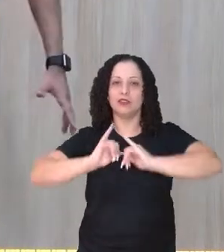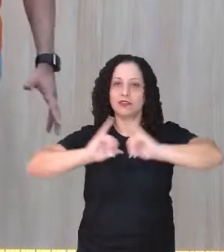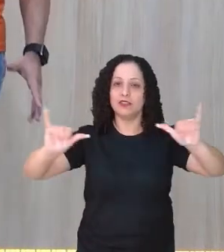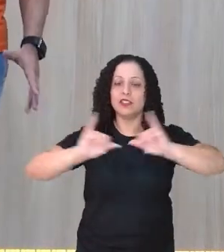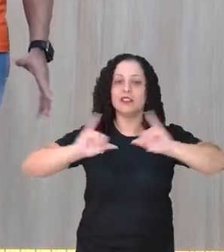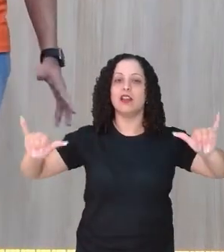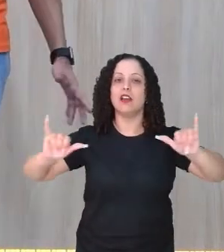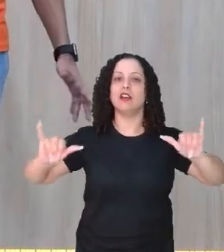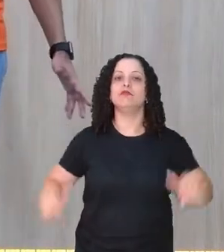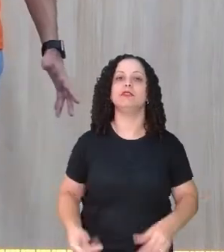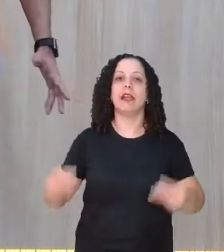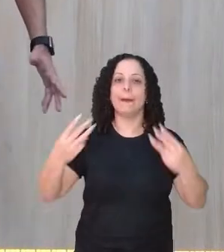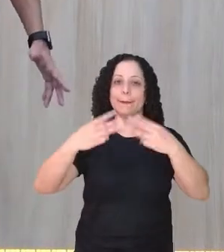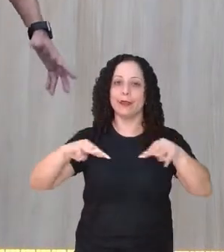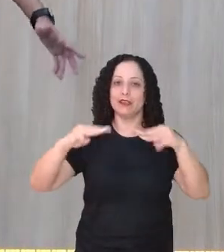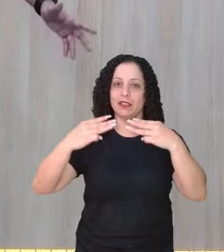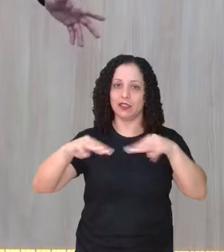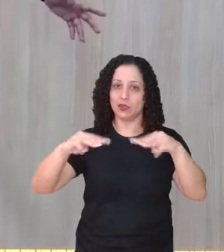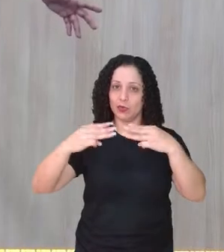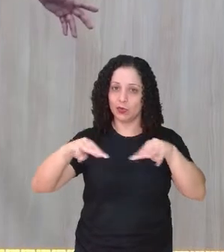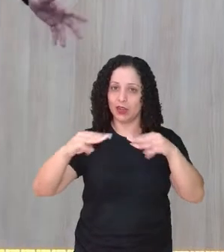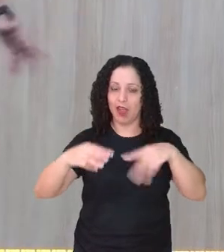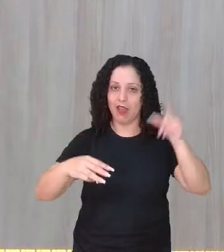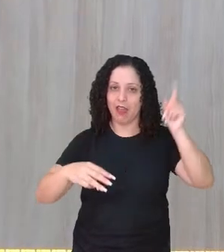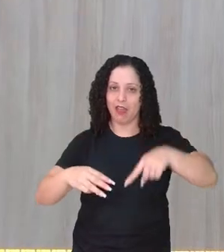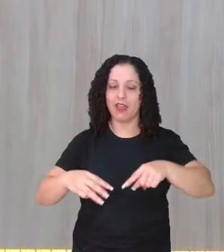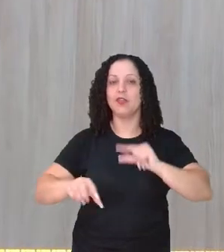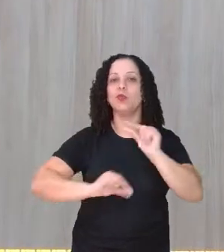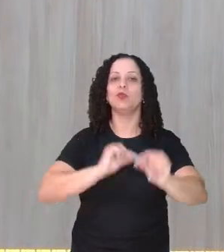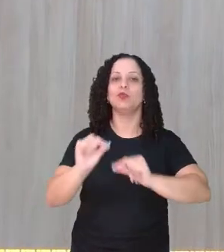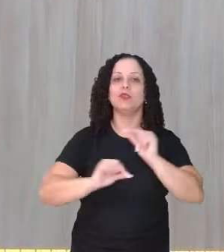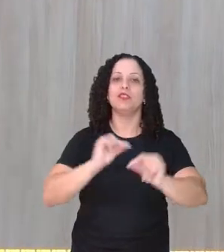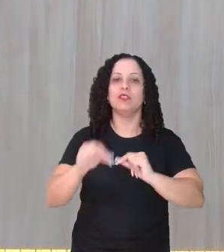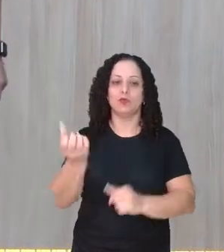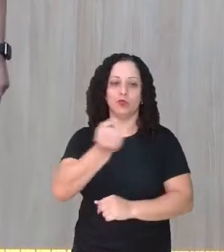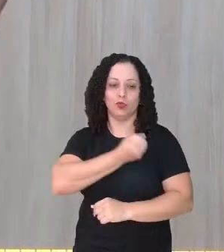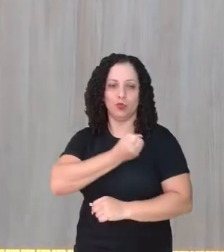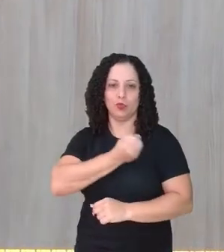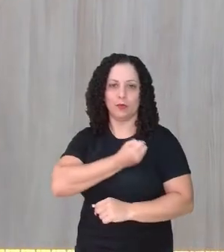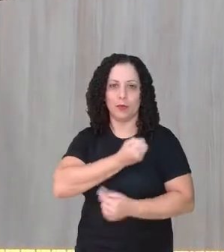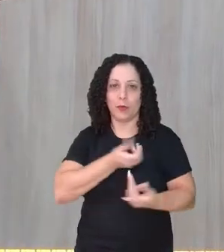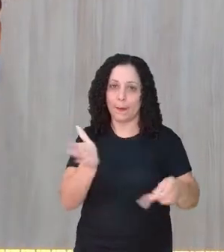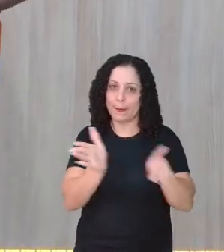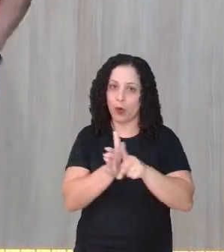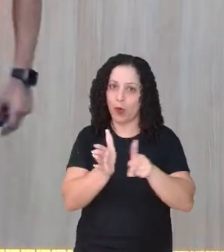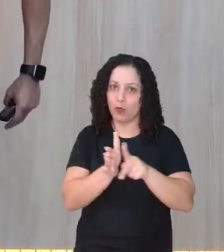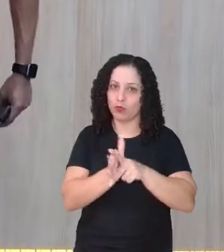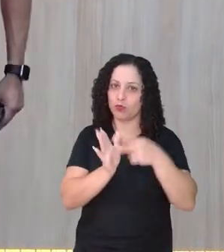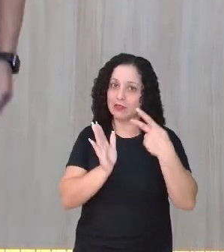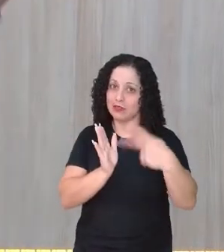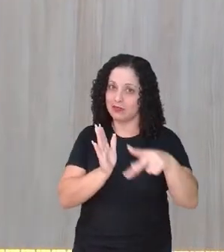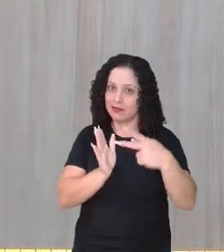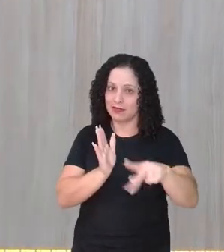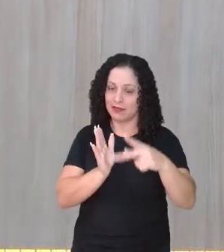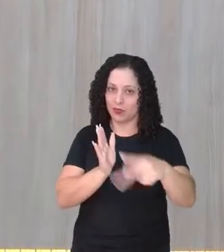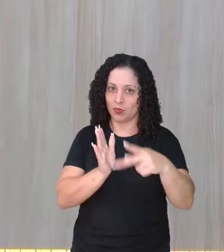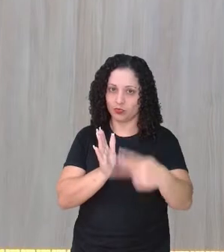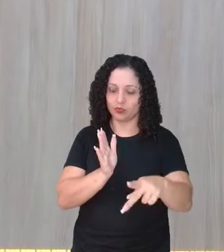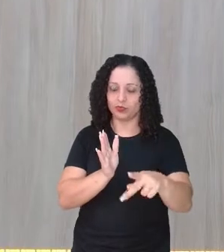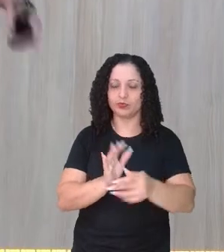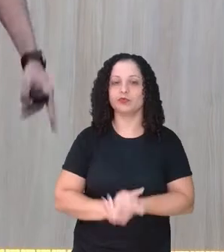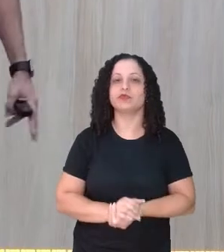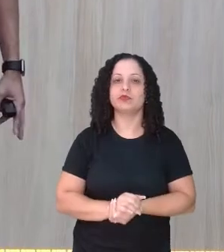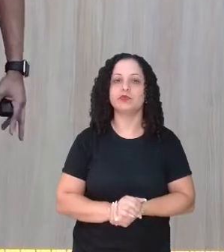matrícula é em relação a toda a sua vida escolar dentro da Prefeitura do Recife. Então, se você chegou